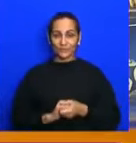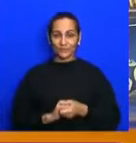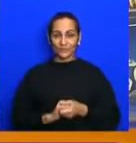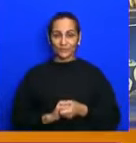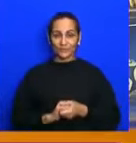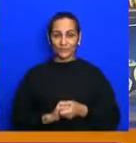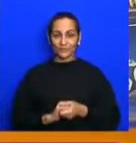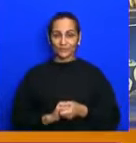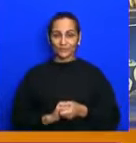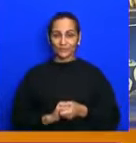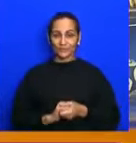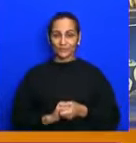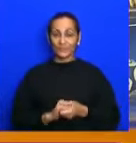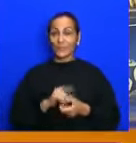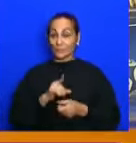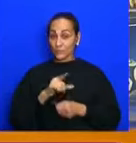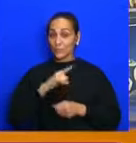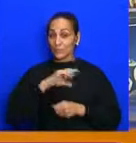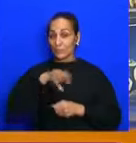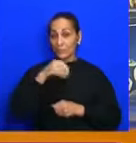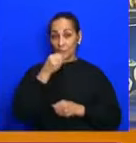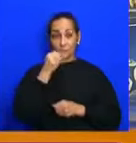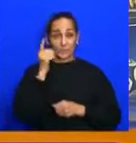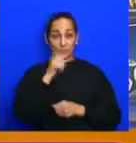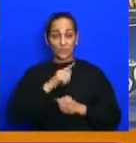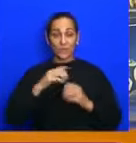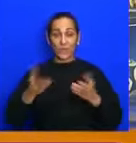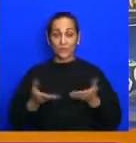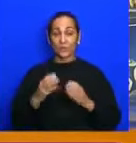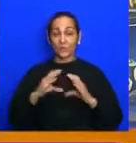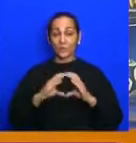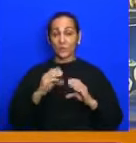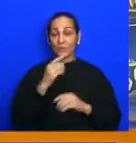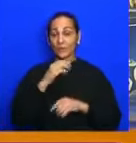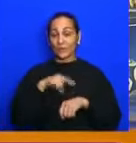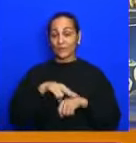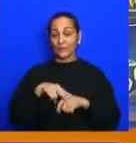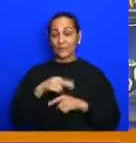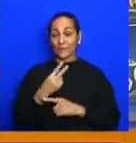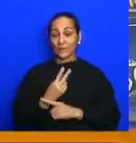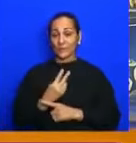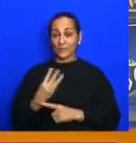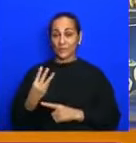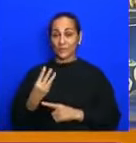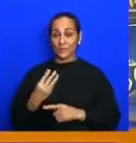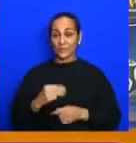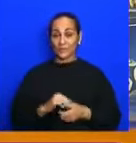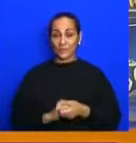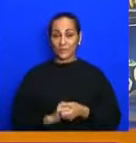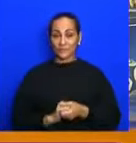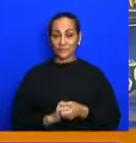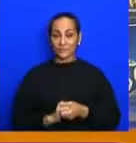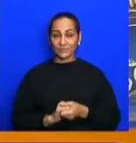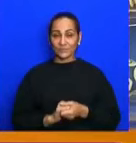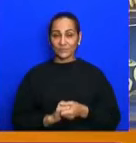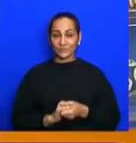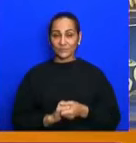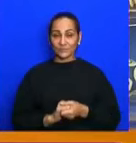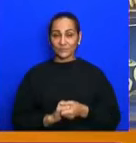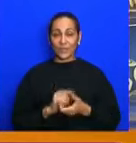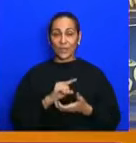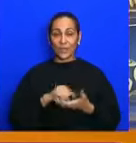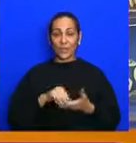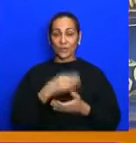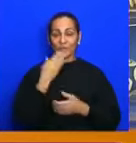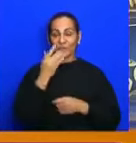25. Você ainda tem chances. Agora bola verde 23. Verde número 23.